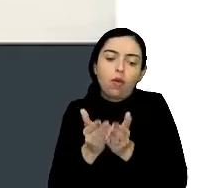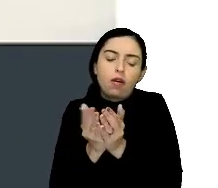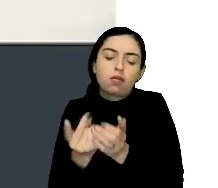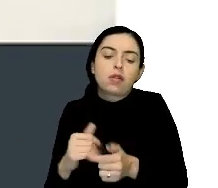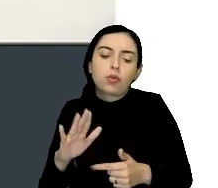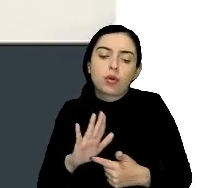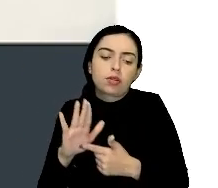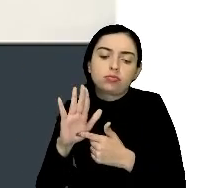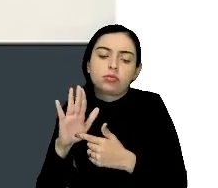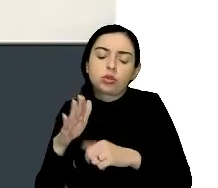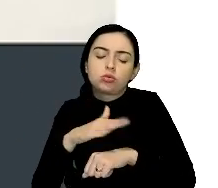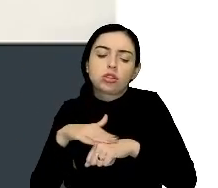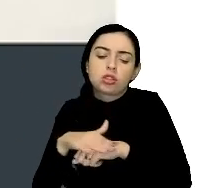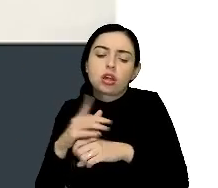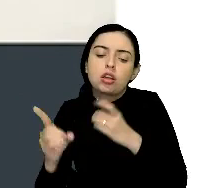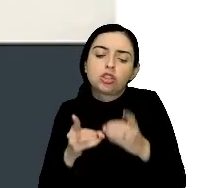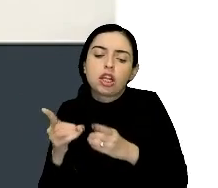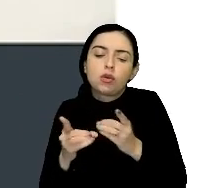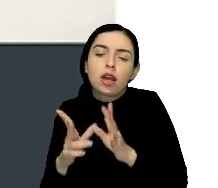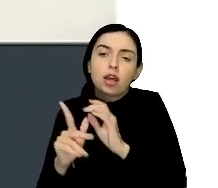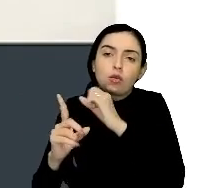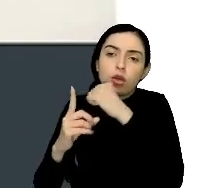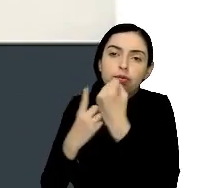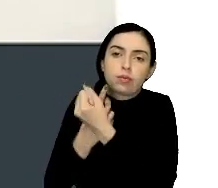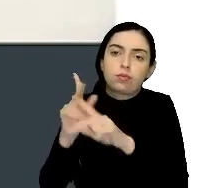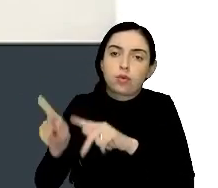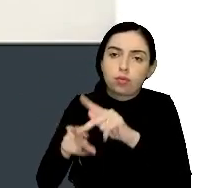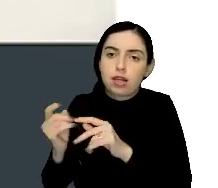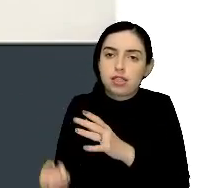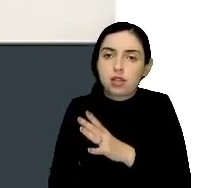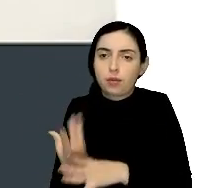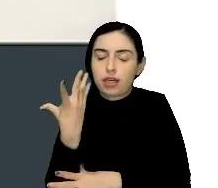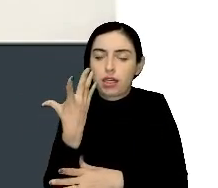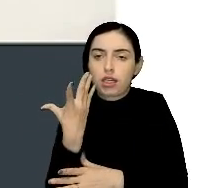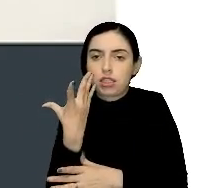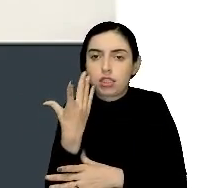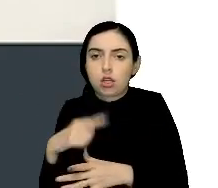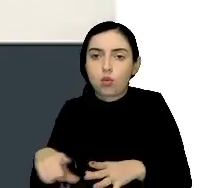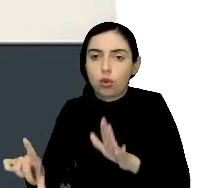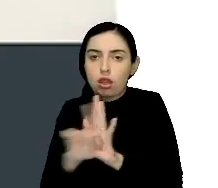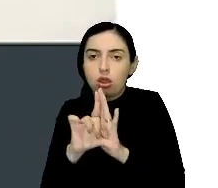de dialogar com a população para a construção dessa nova lei.